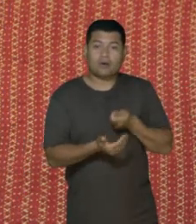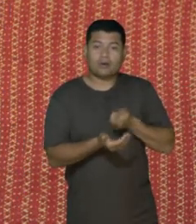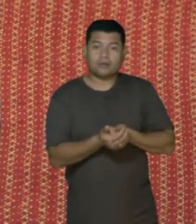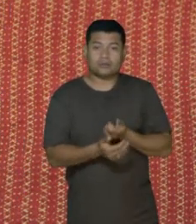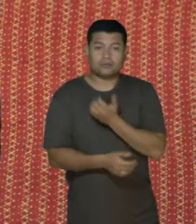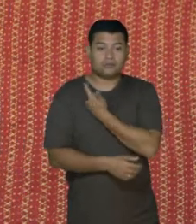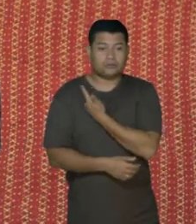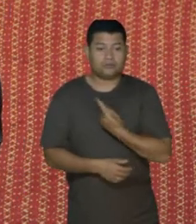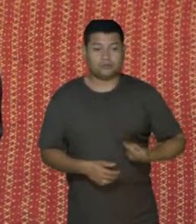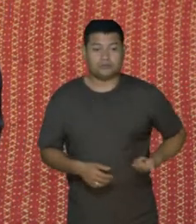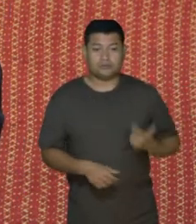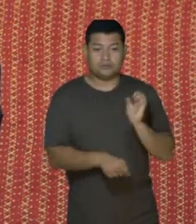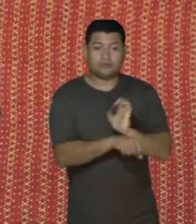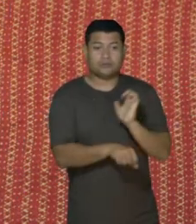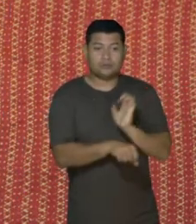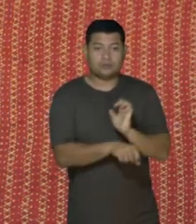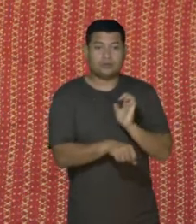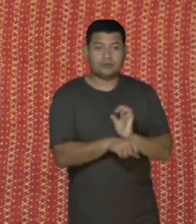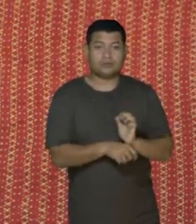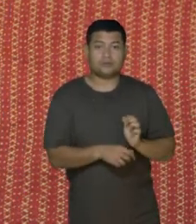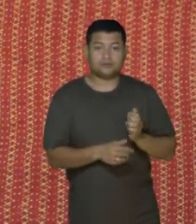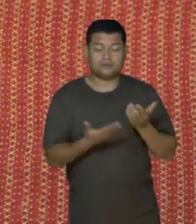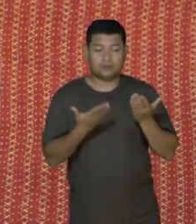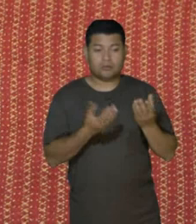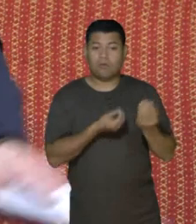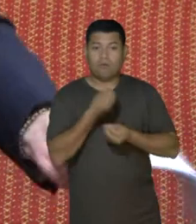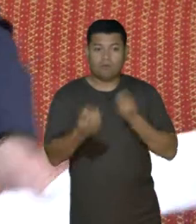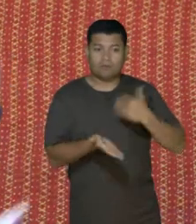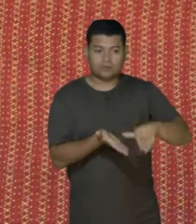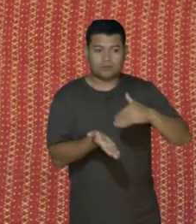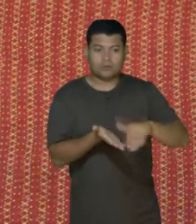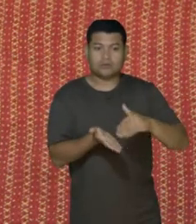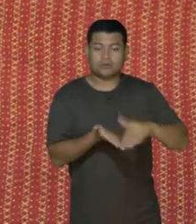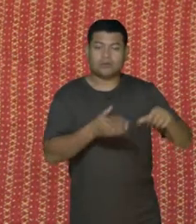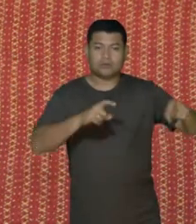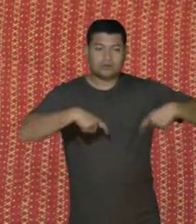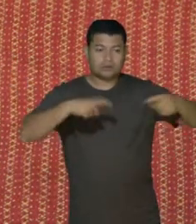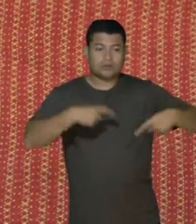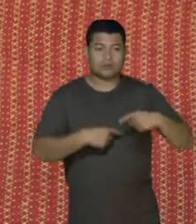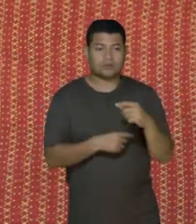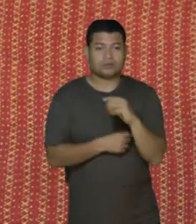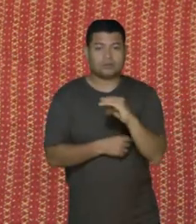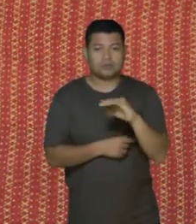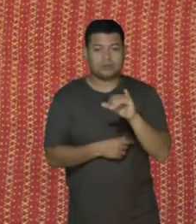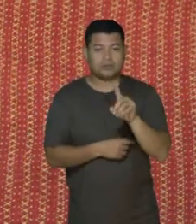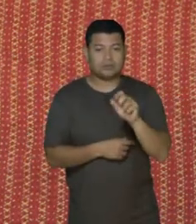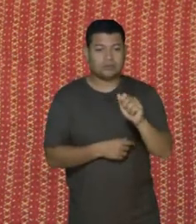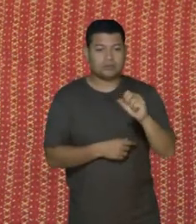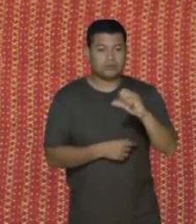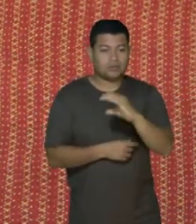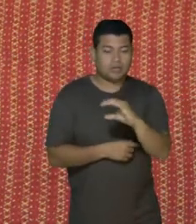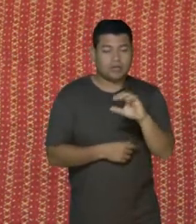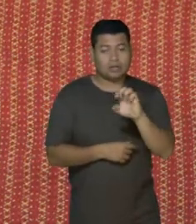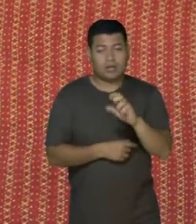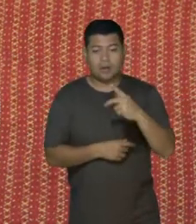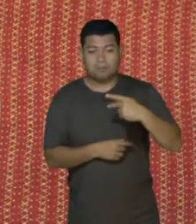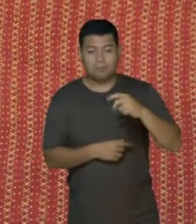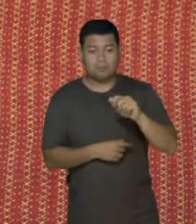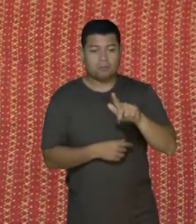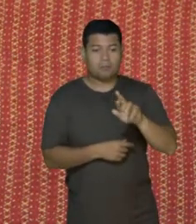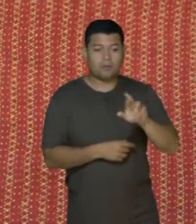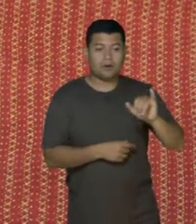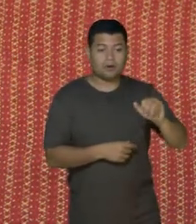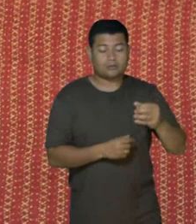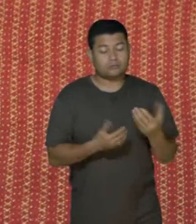gratuita. Através da Secretaria da Agricultura, através da SIDASC, da IPAG, aí a questão de normatizar isso